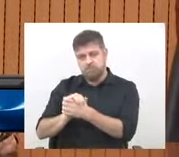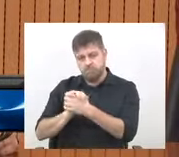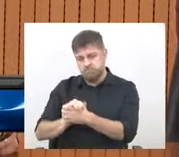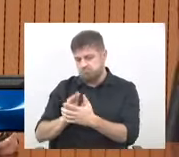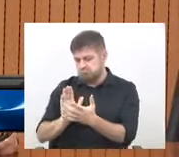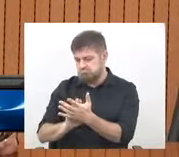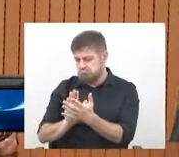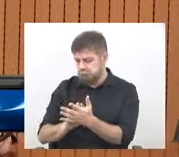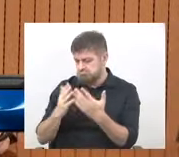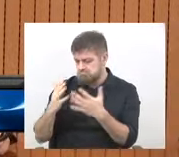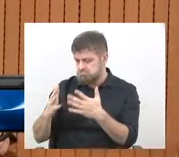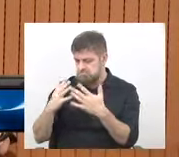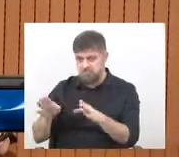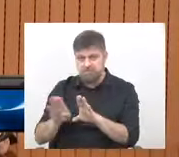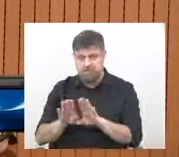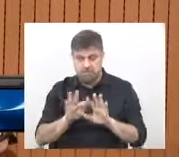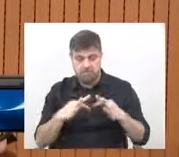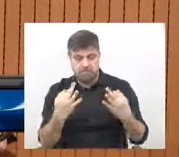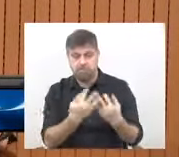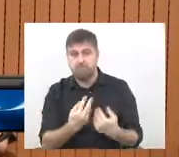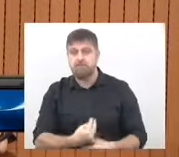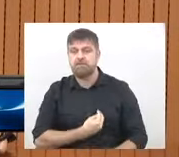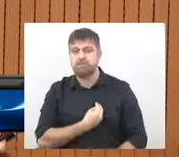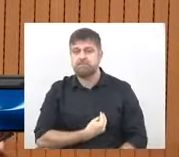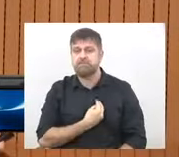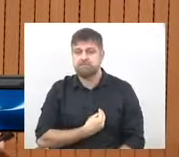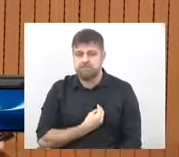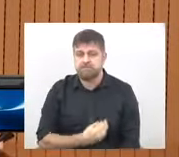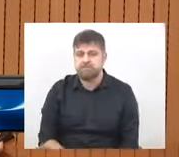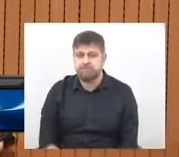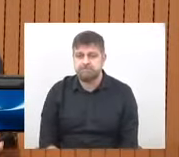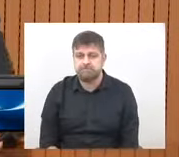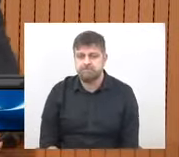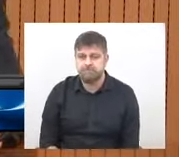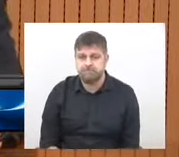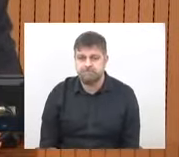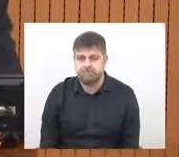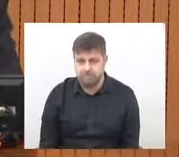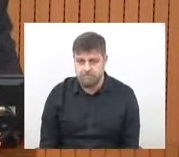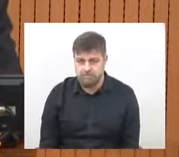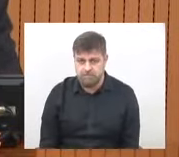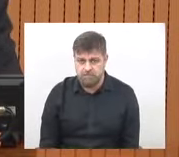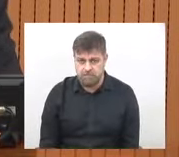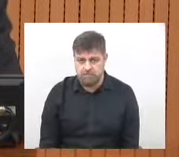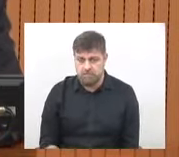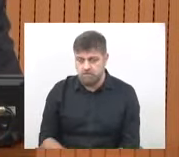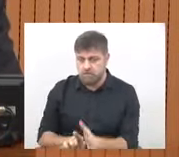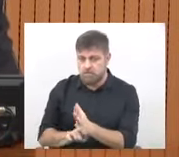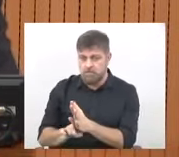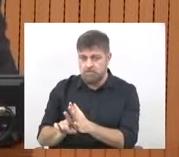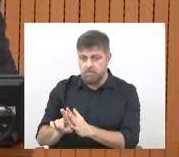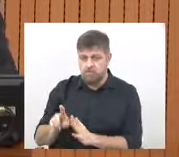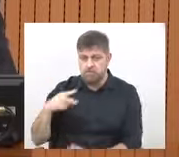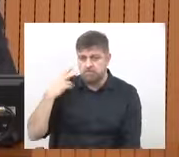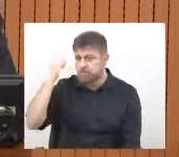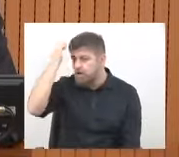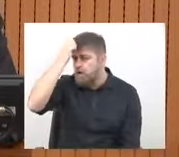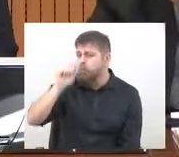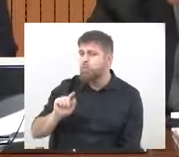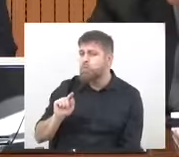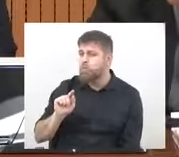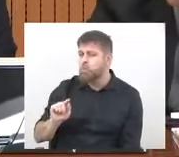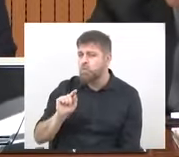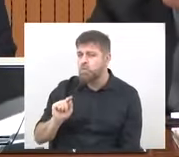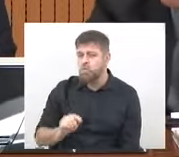e agradecer toda a família a presença. Eu consulto o vereador Ailton, o próximo vereador inscrito.